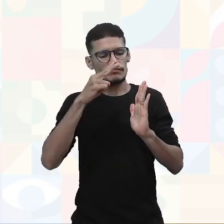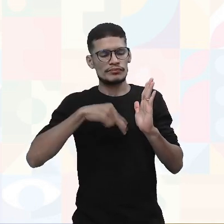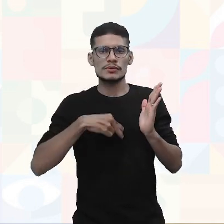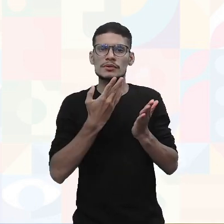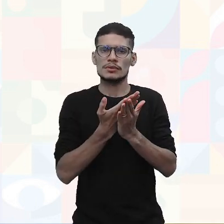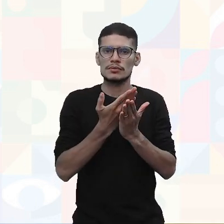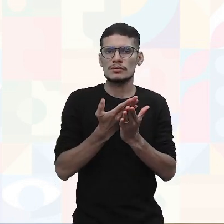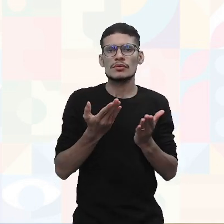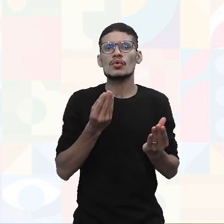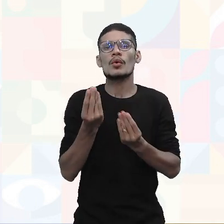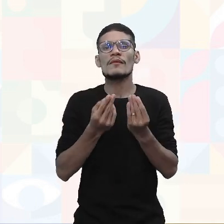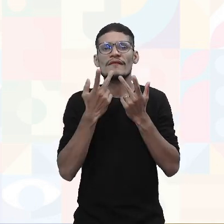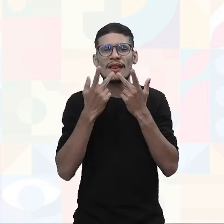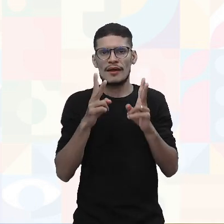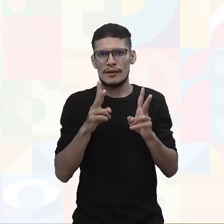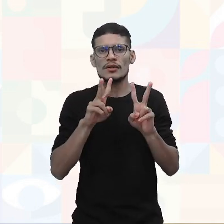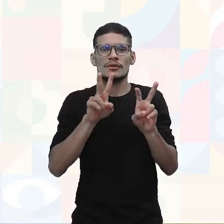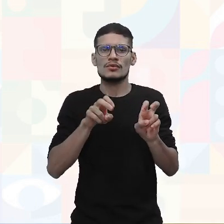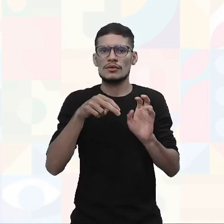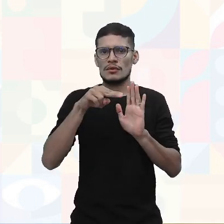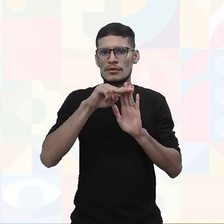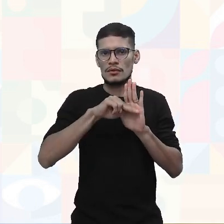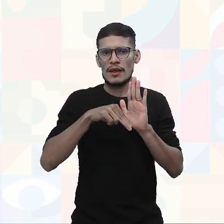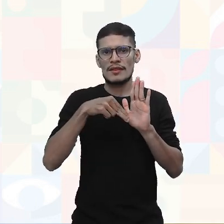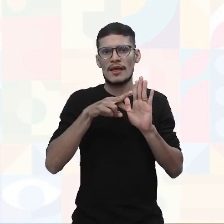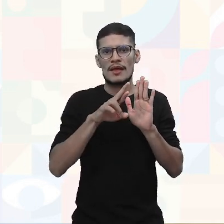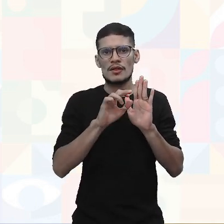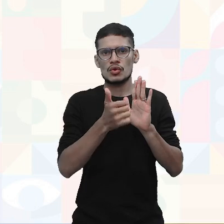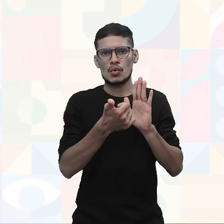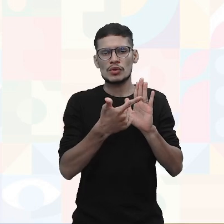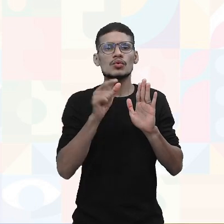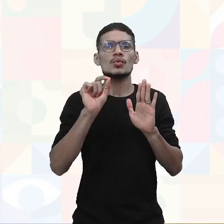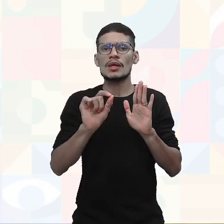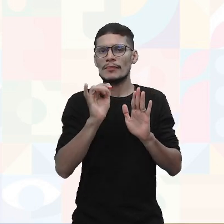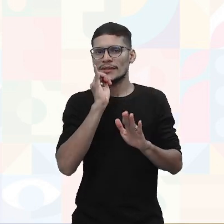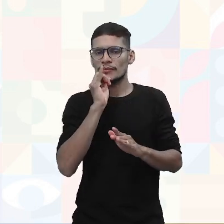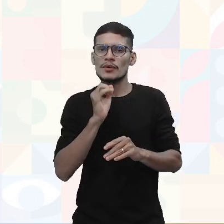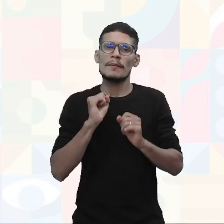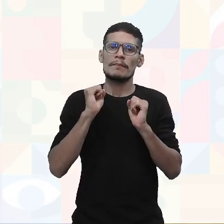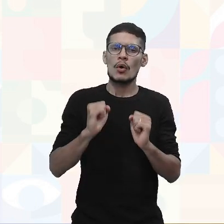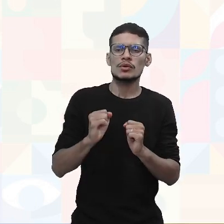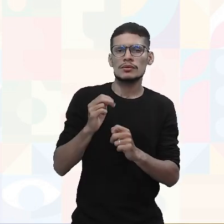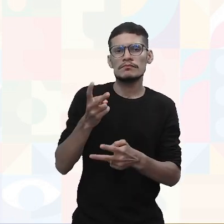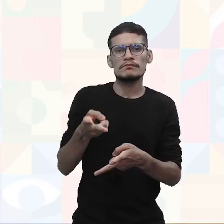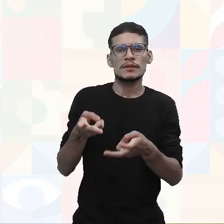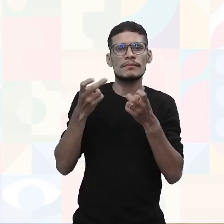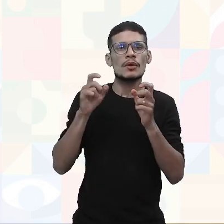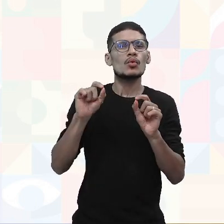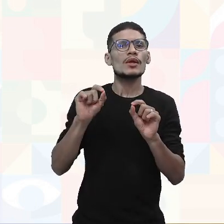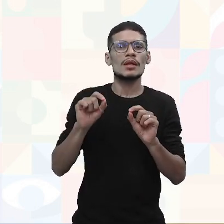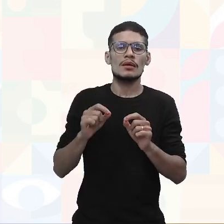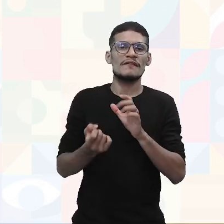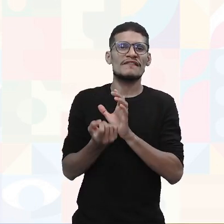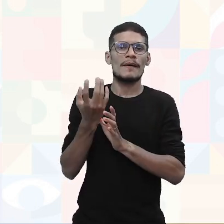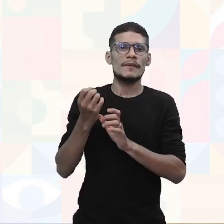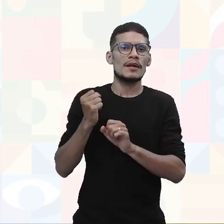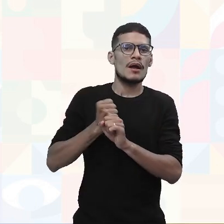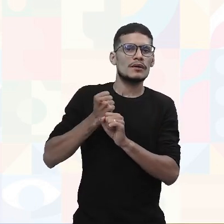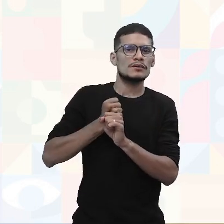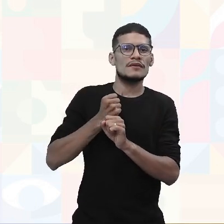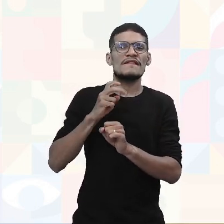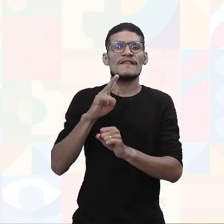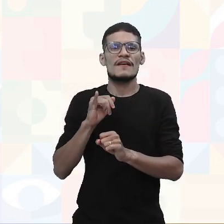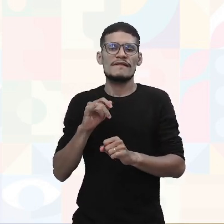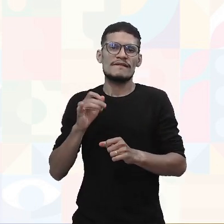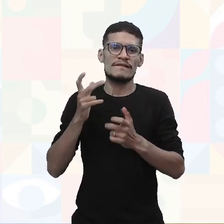vai dizer que tem que ser feita, né, periodicamente, recomendando também que seja observado o que o fabricante fala por pessoas,